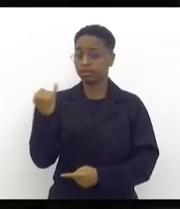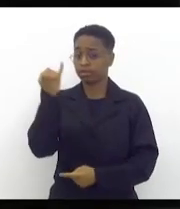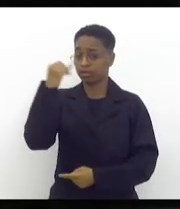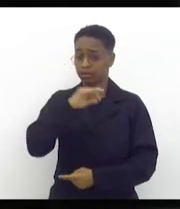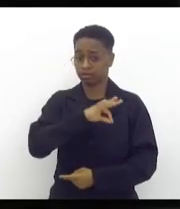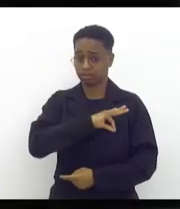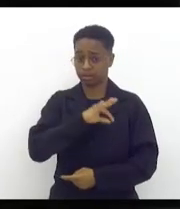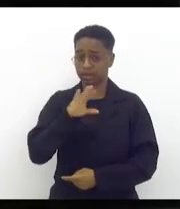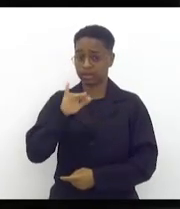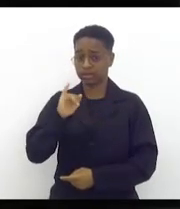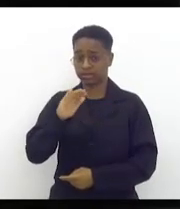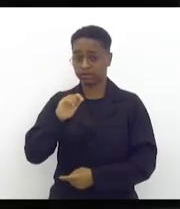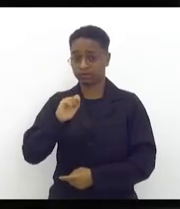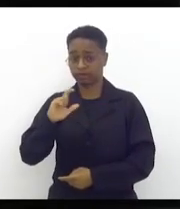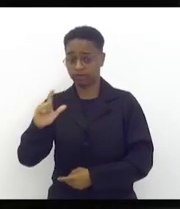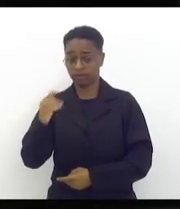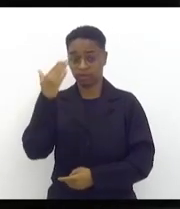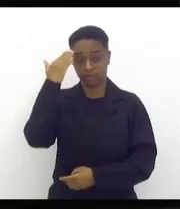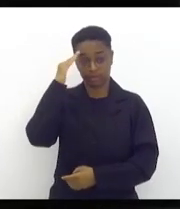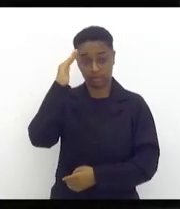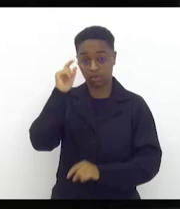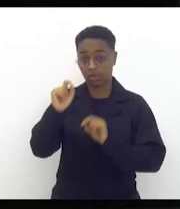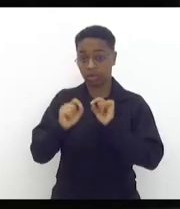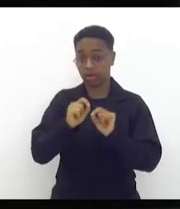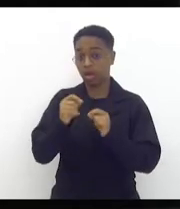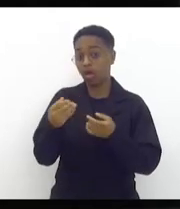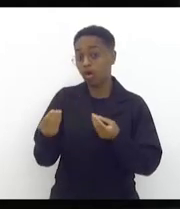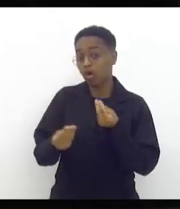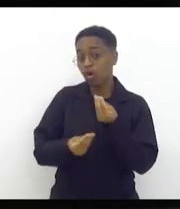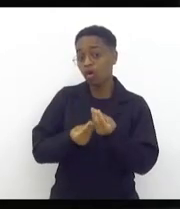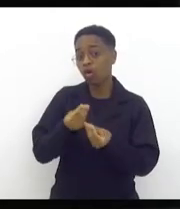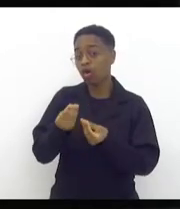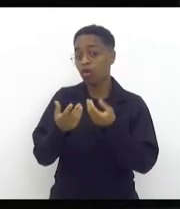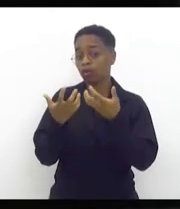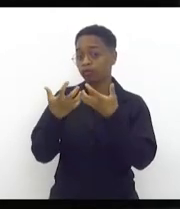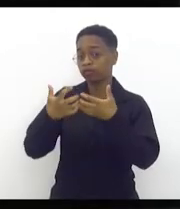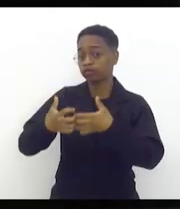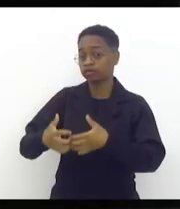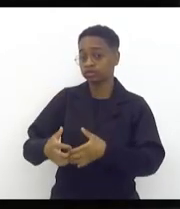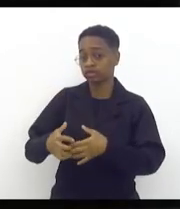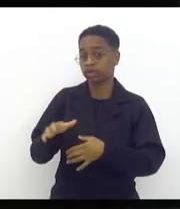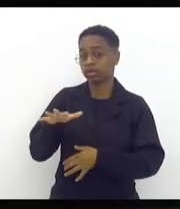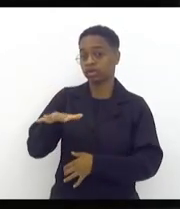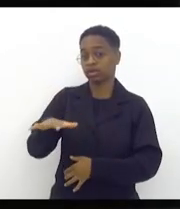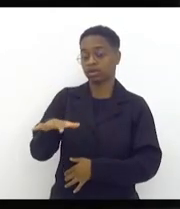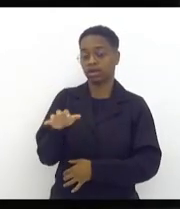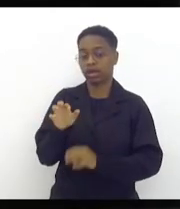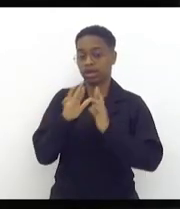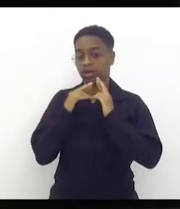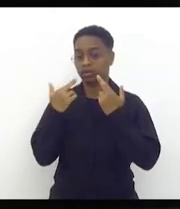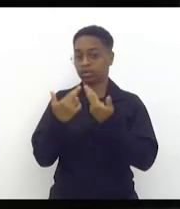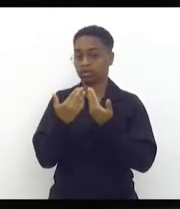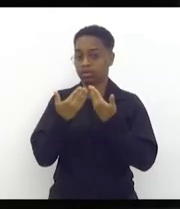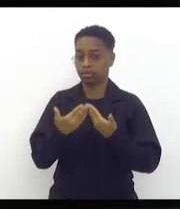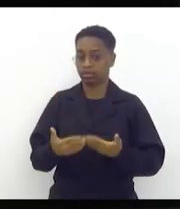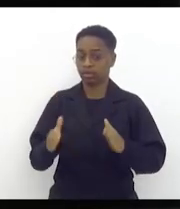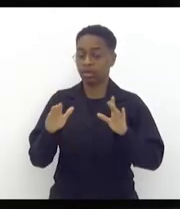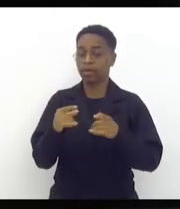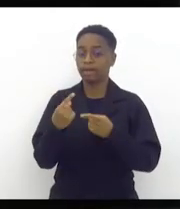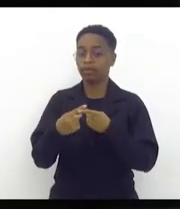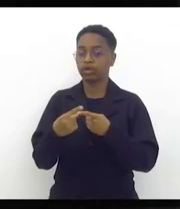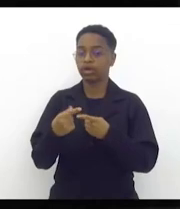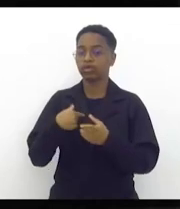policiais civis entendam a natureza daquele evento, daquela audiência pública. Eu costumo